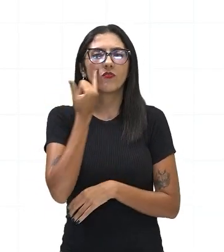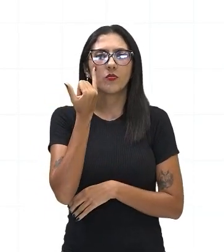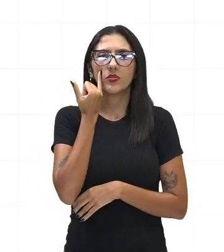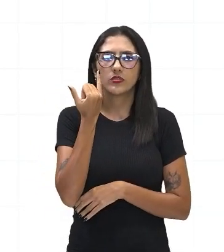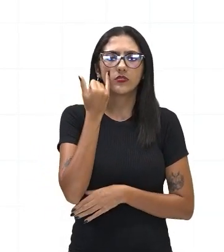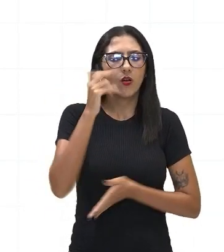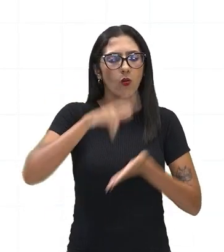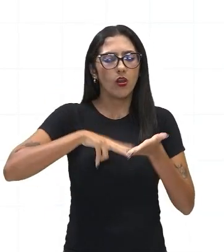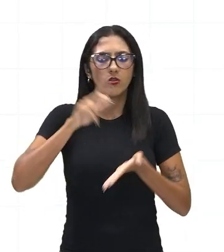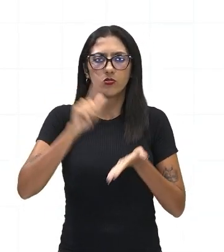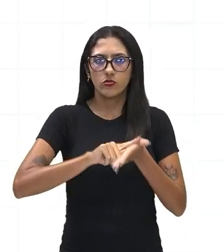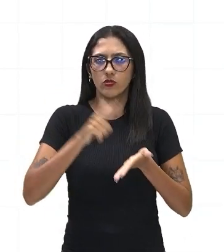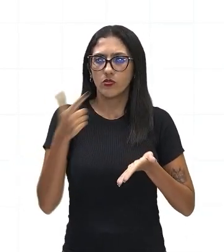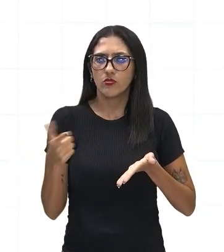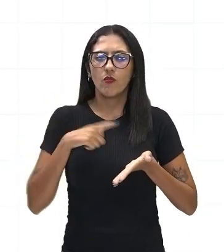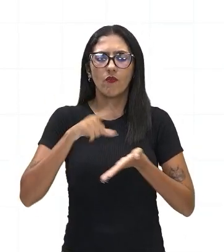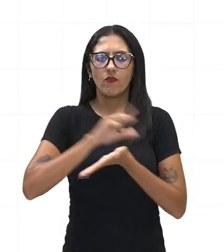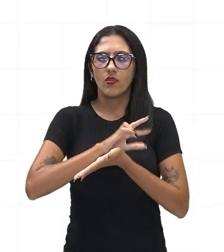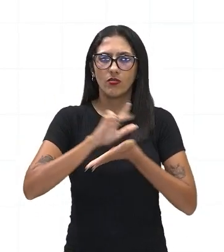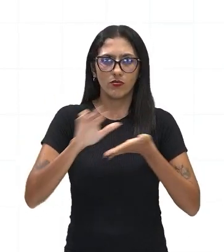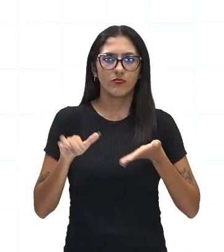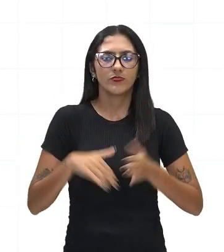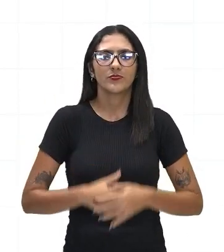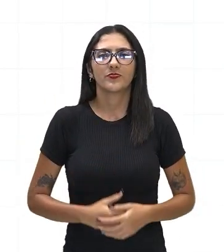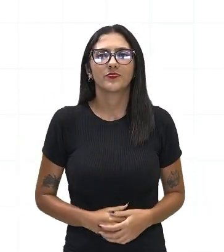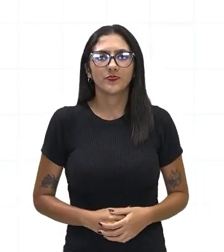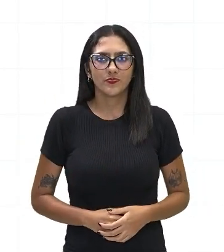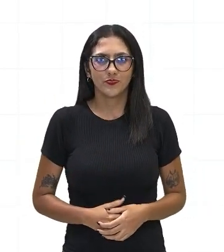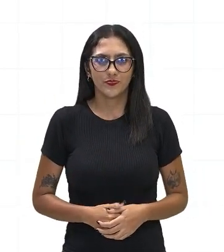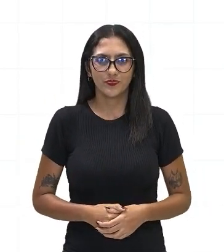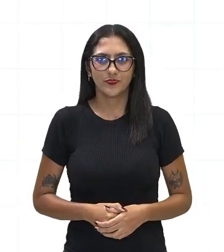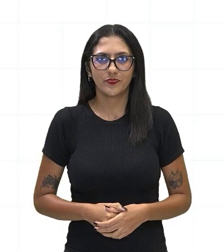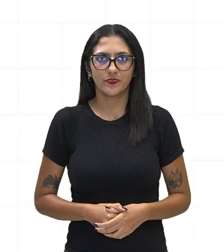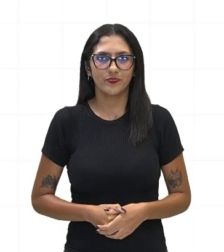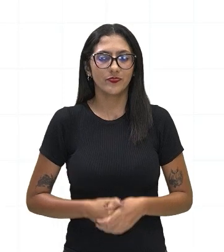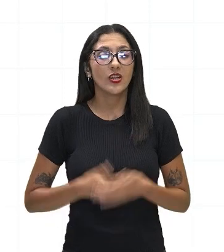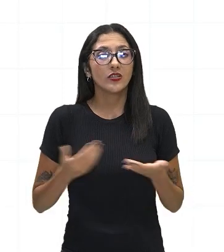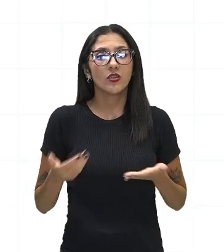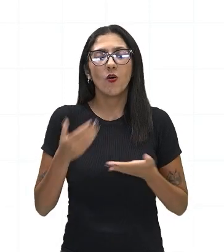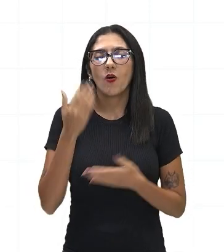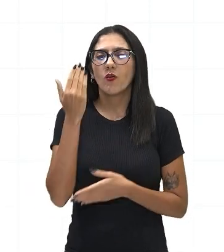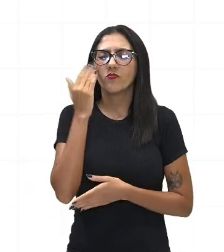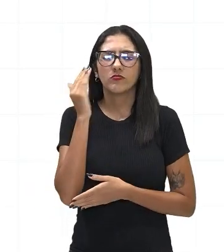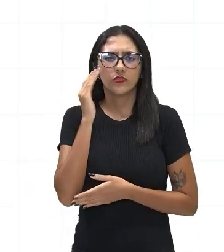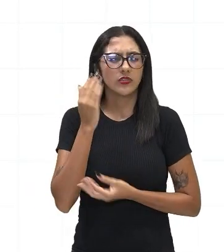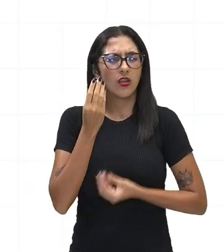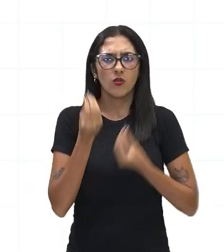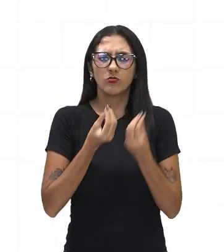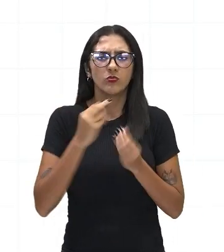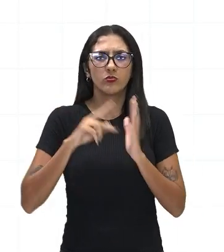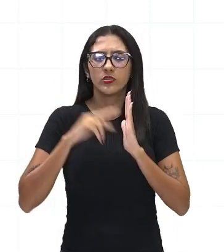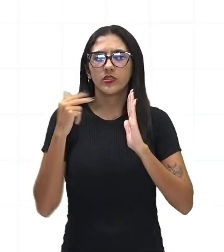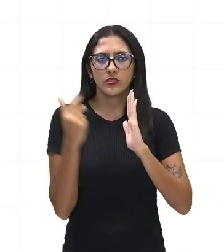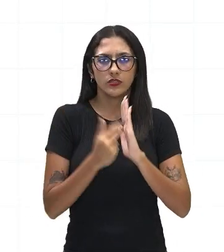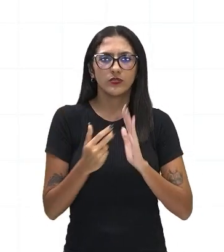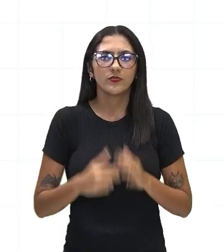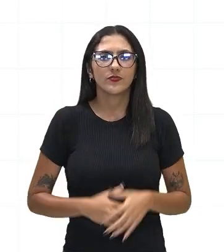diversos meios de comunicação. Então, vamos entender de que tratam essas duas realidades.